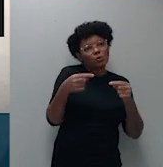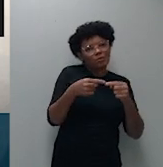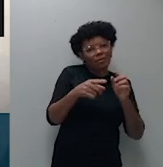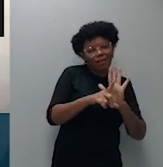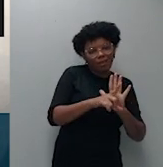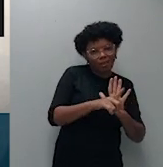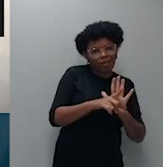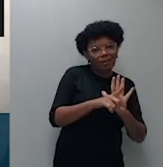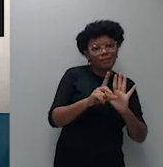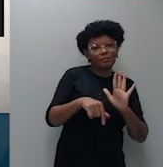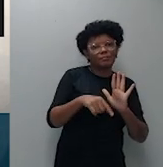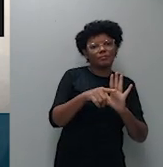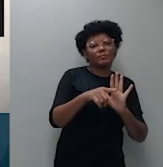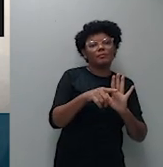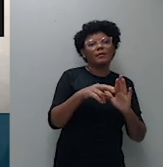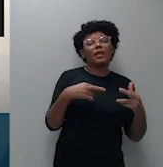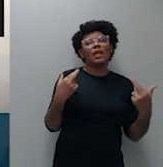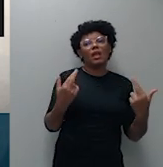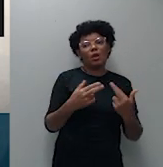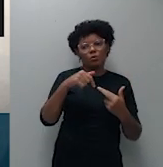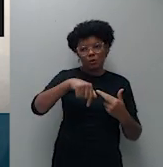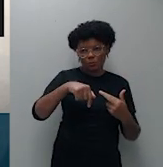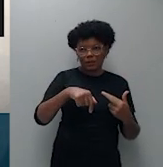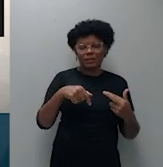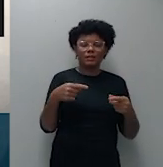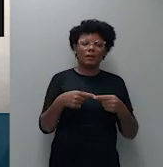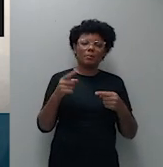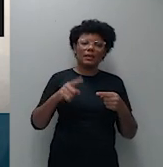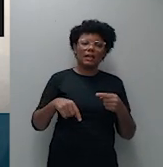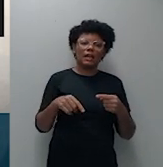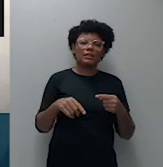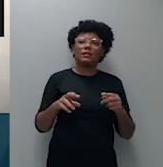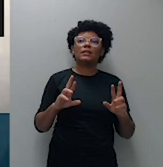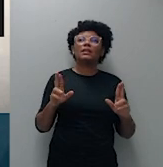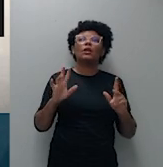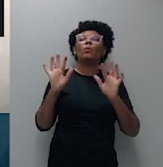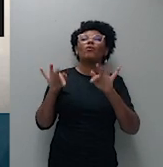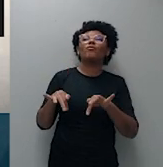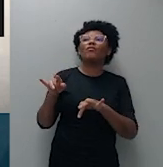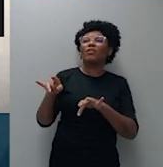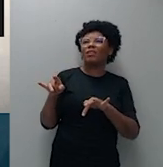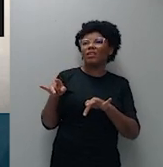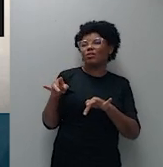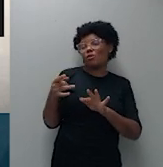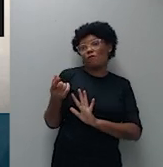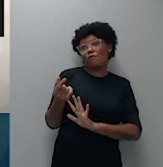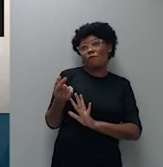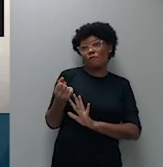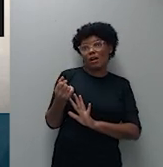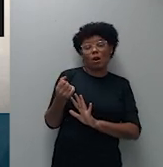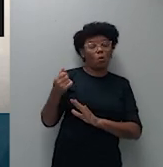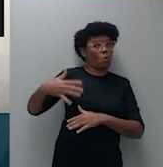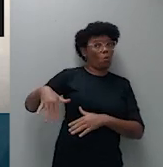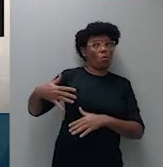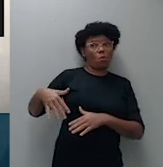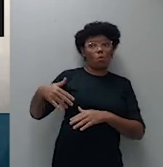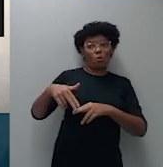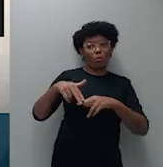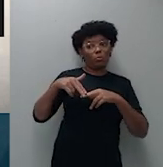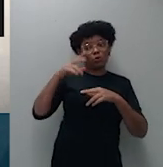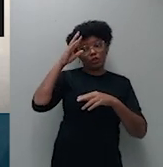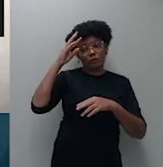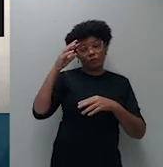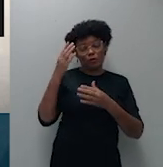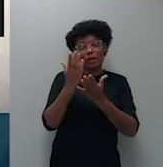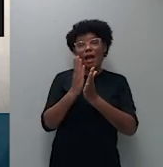Lei tal como vem sendo aplicado pela seção não é não resulta no tudo até porque Foi